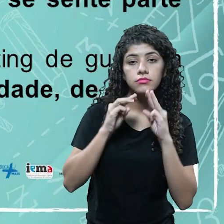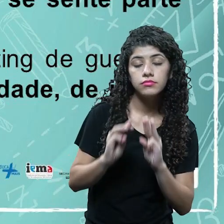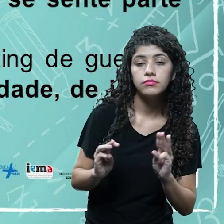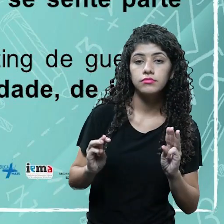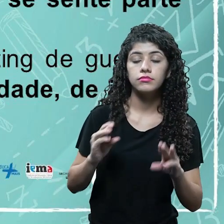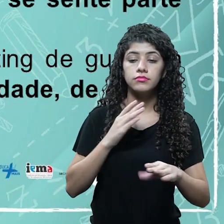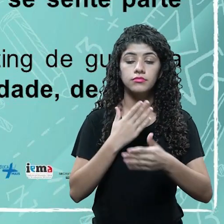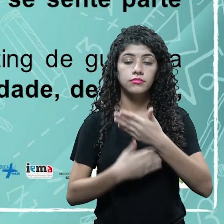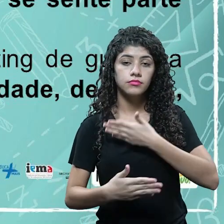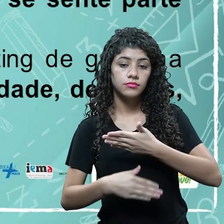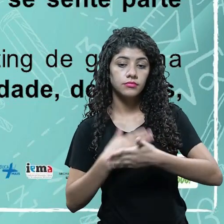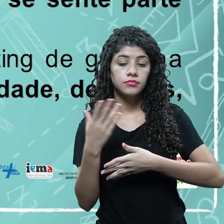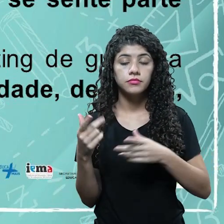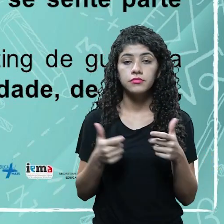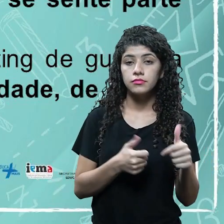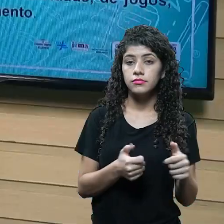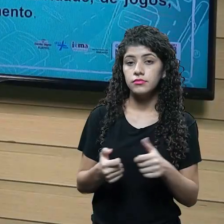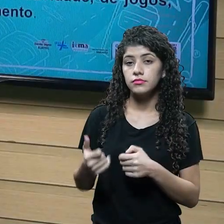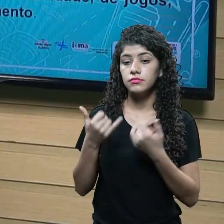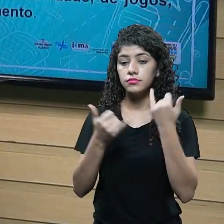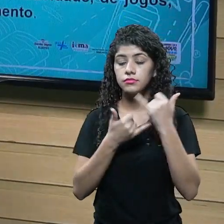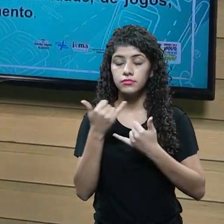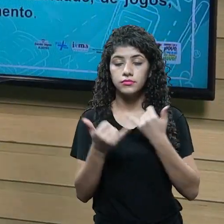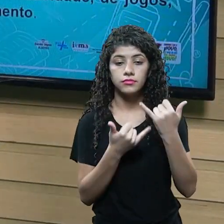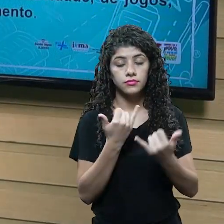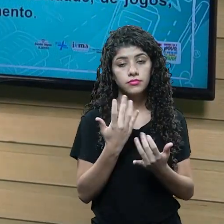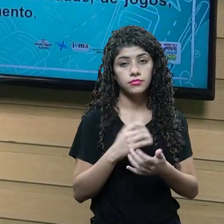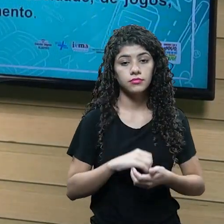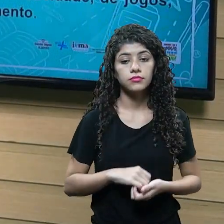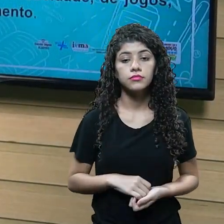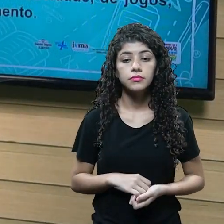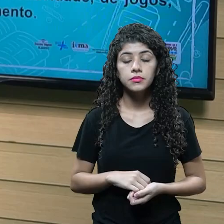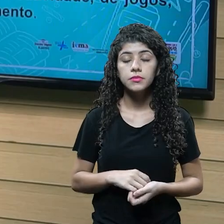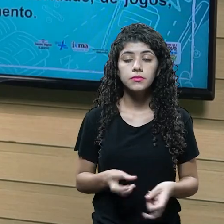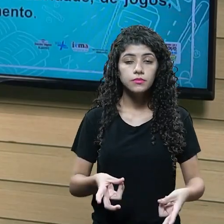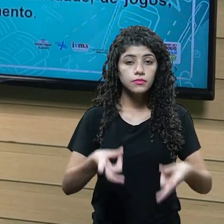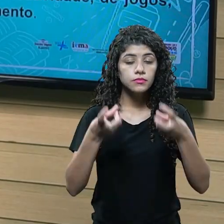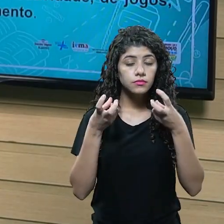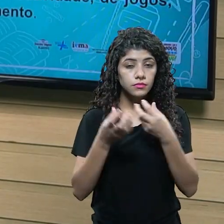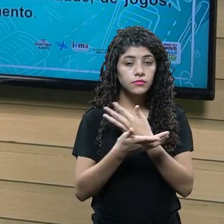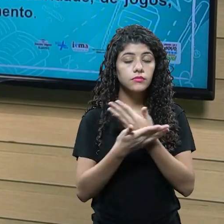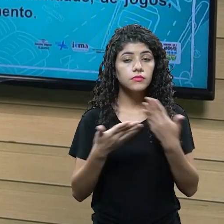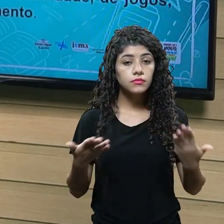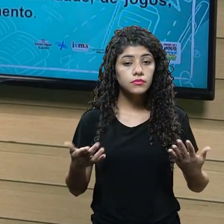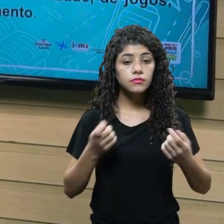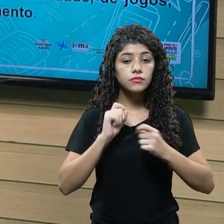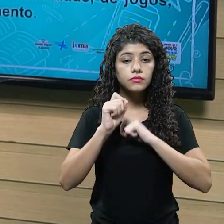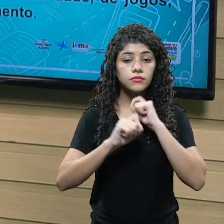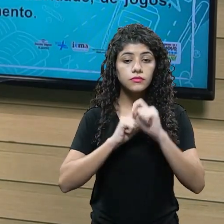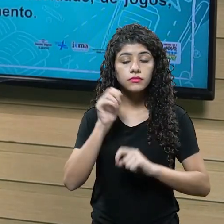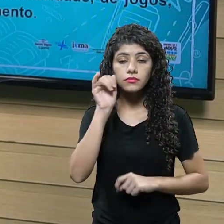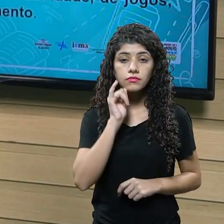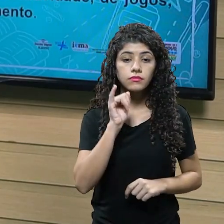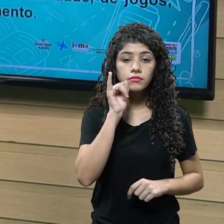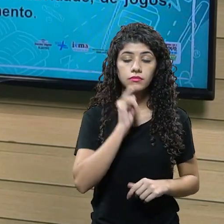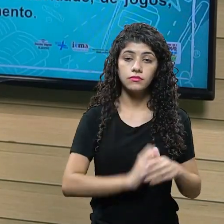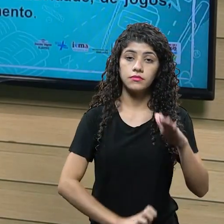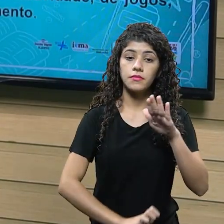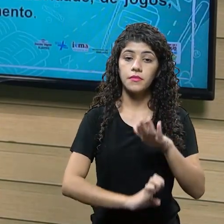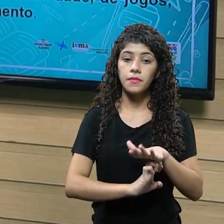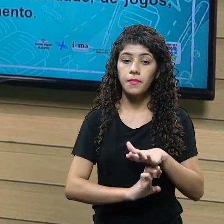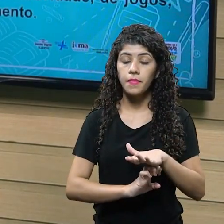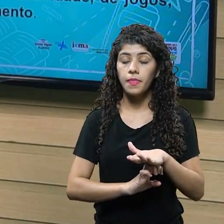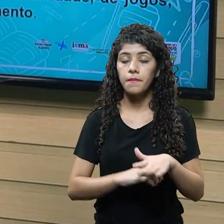de jogos, competições ou de um simples movimento. Então vamos lá, nós observamos muito isso, tá? Nós observamos, por exemplo, empresas que trabalham